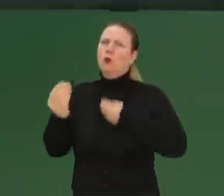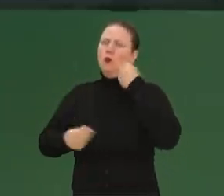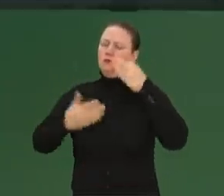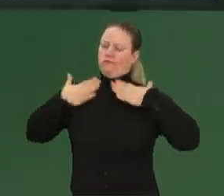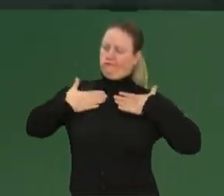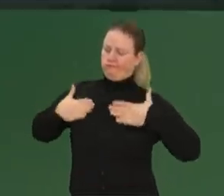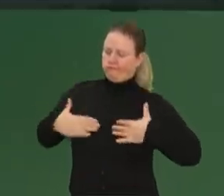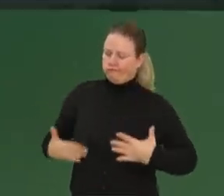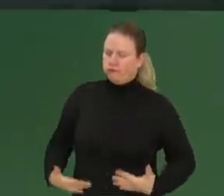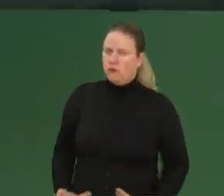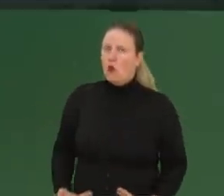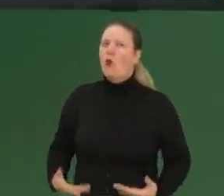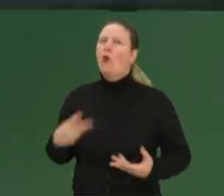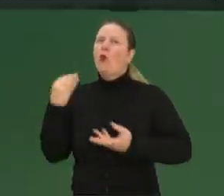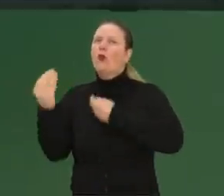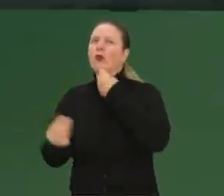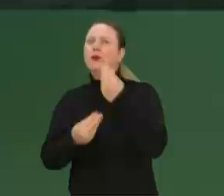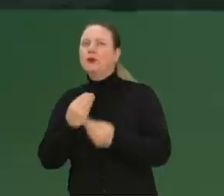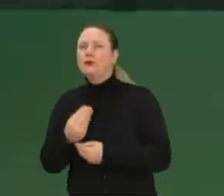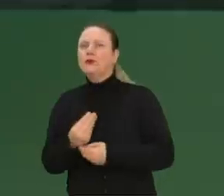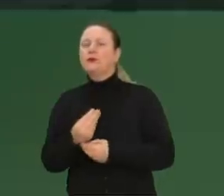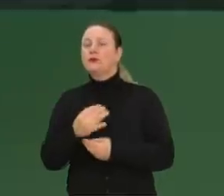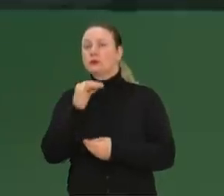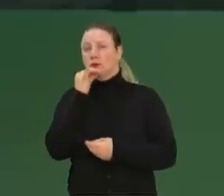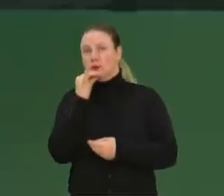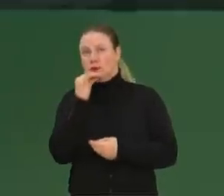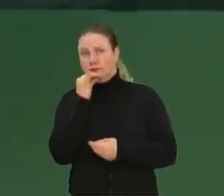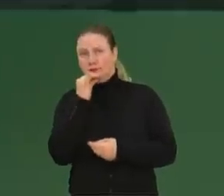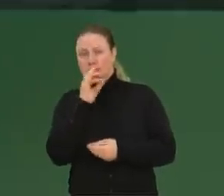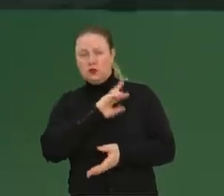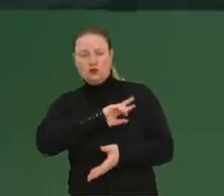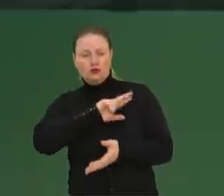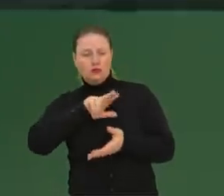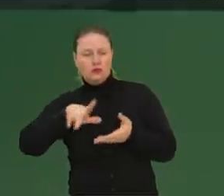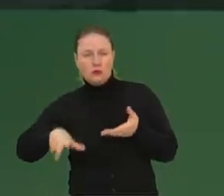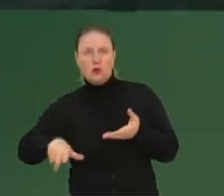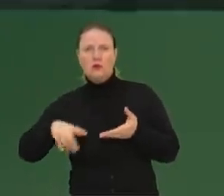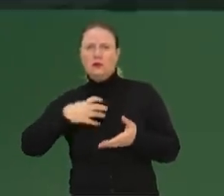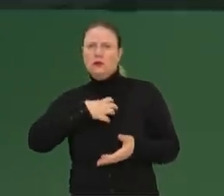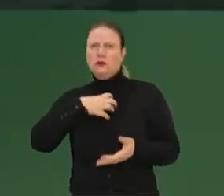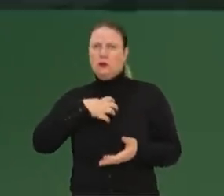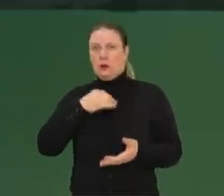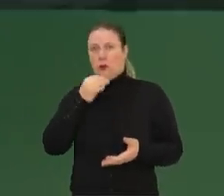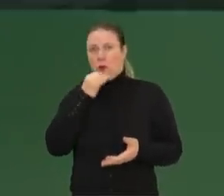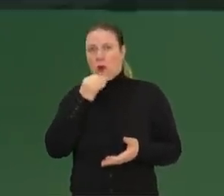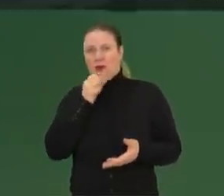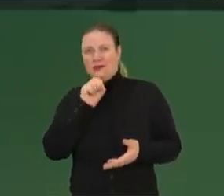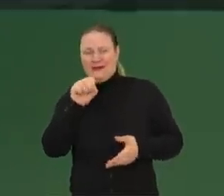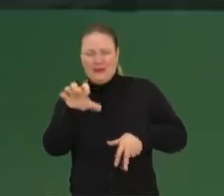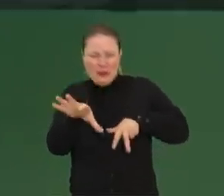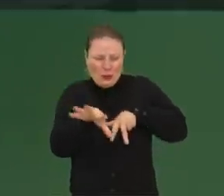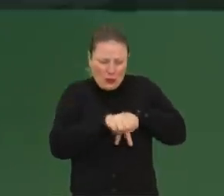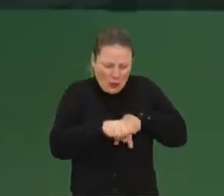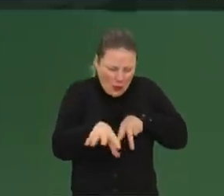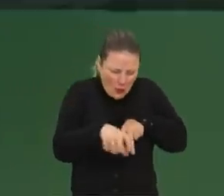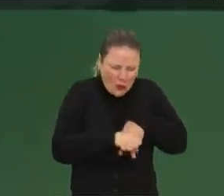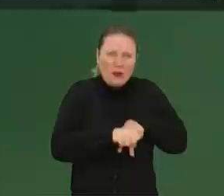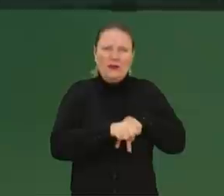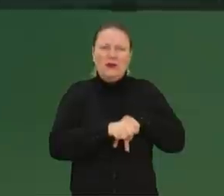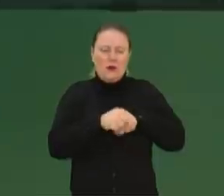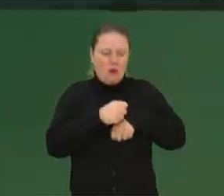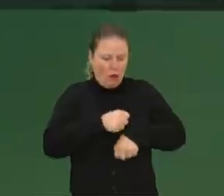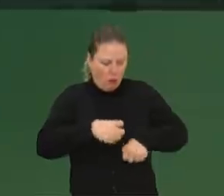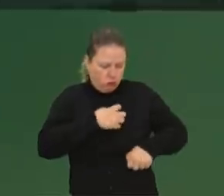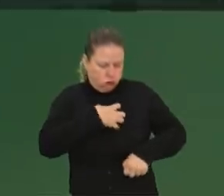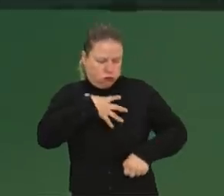dela consegue reagir a diferentes situações, como por exemplo uma infecção, como por exemplo uma